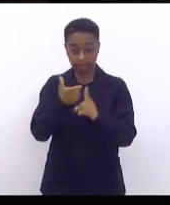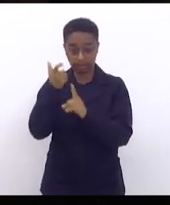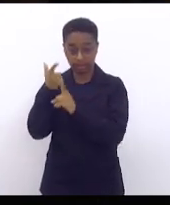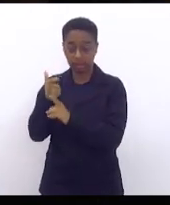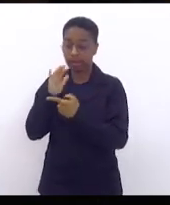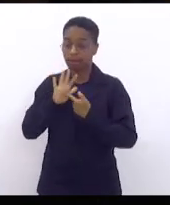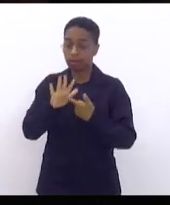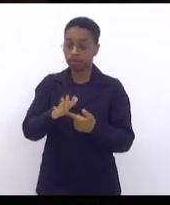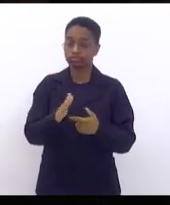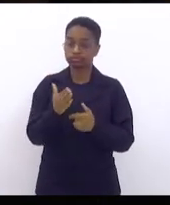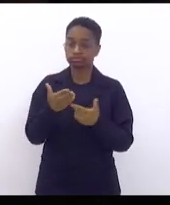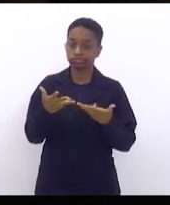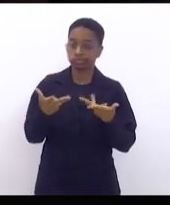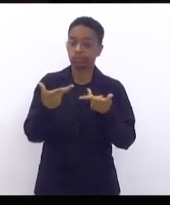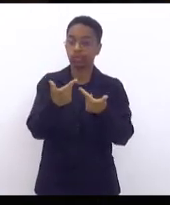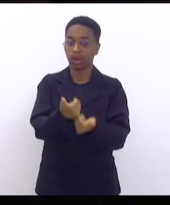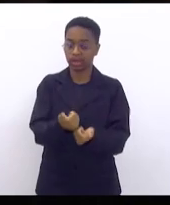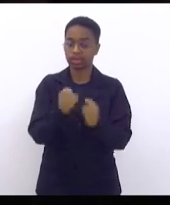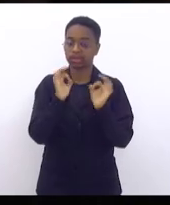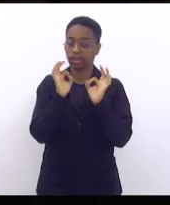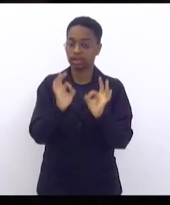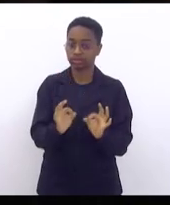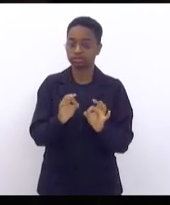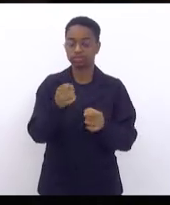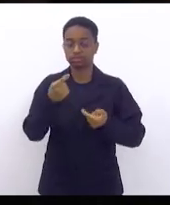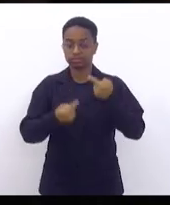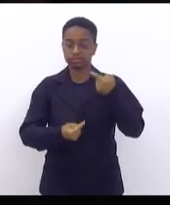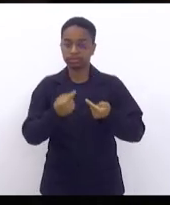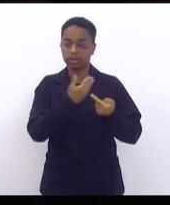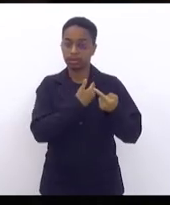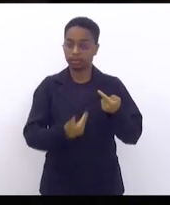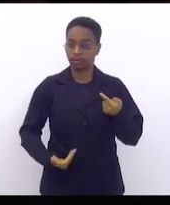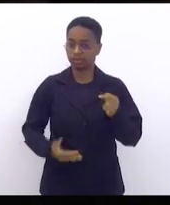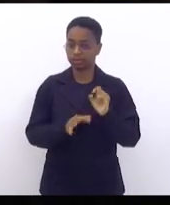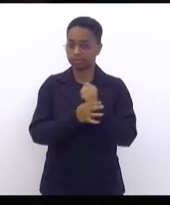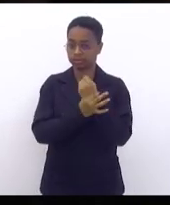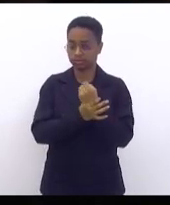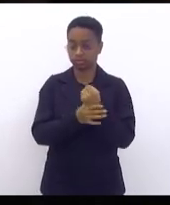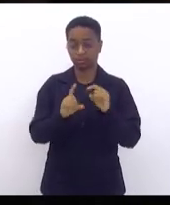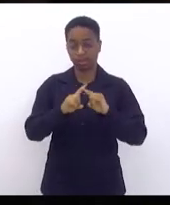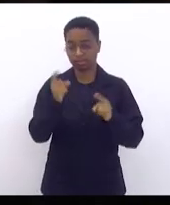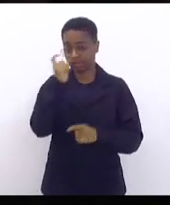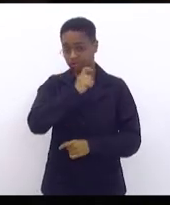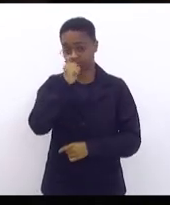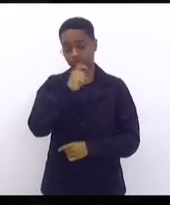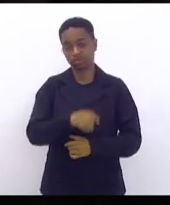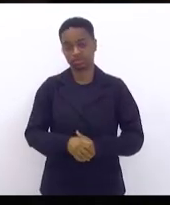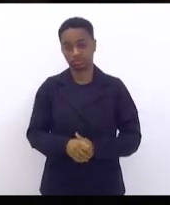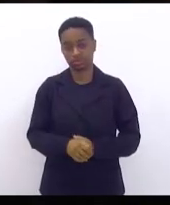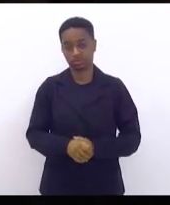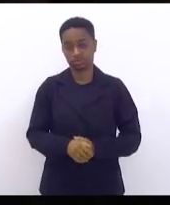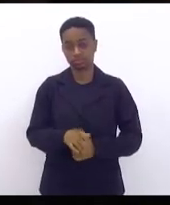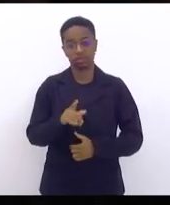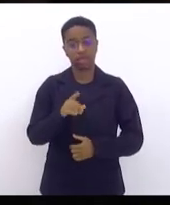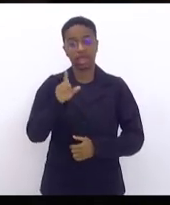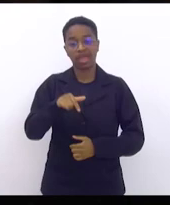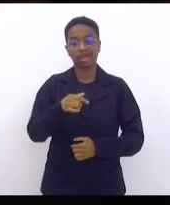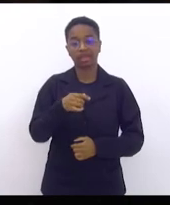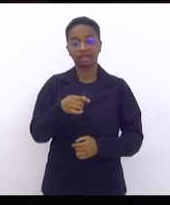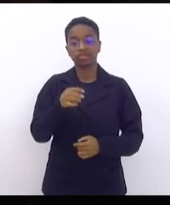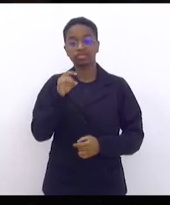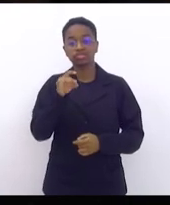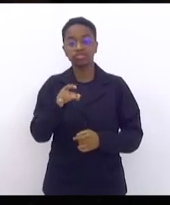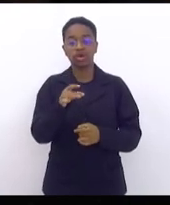a eficiência de uma suposta política pública de segurança. Isso é mentira, isso é falácia, isso é